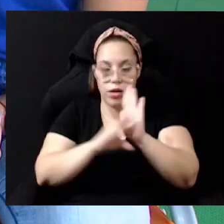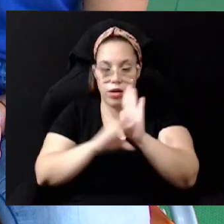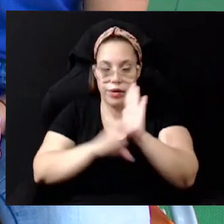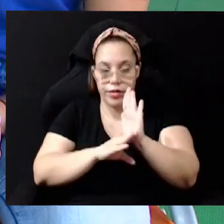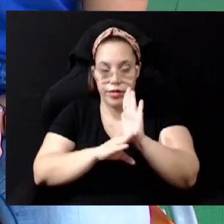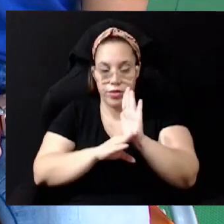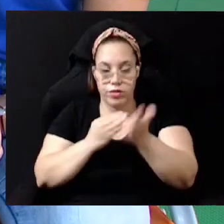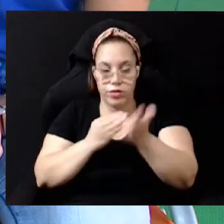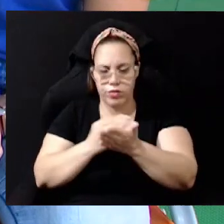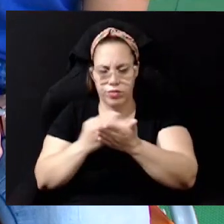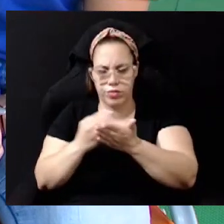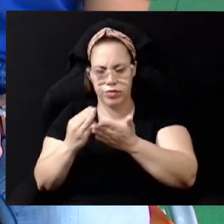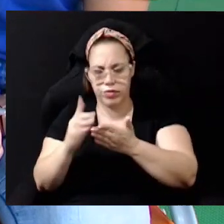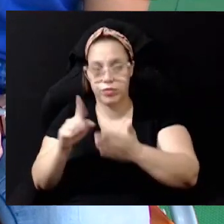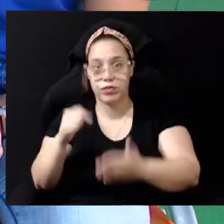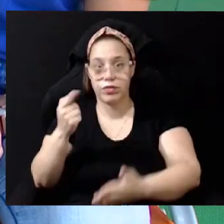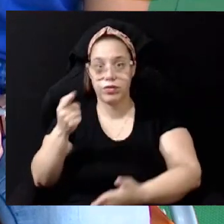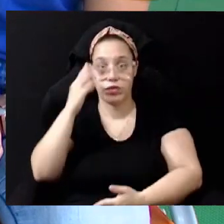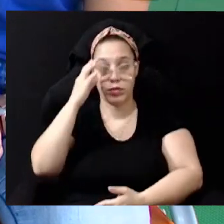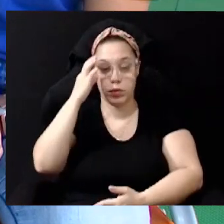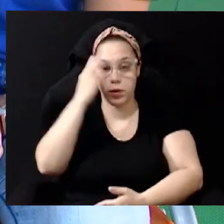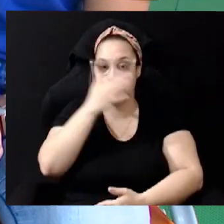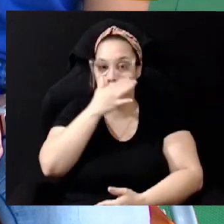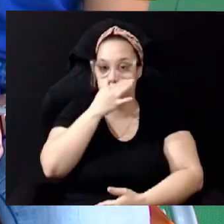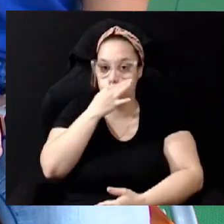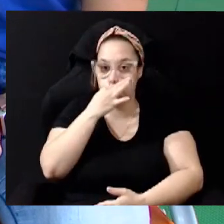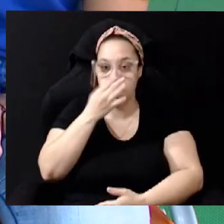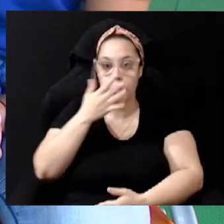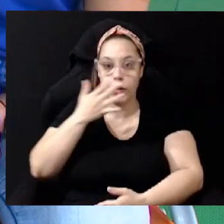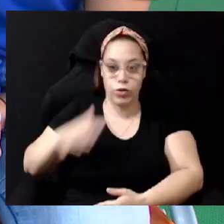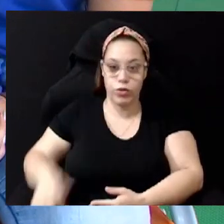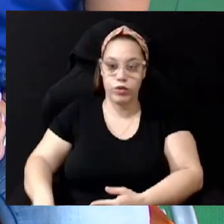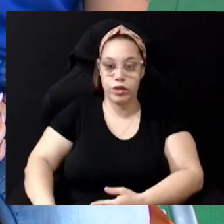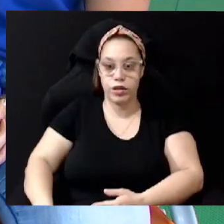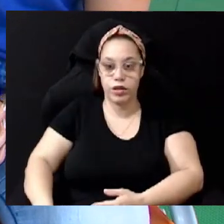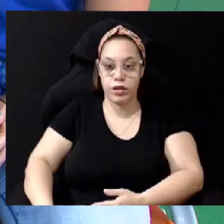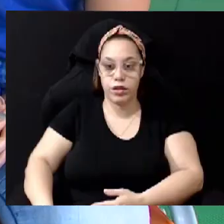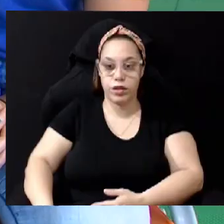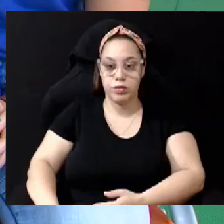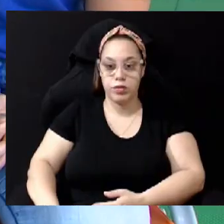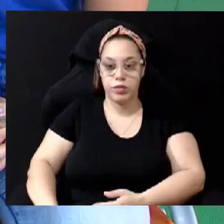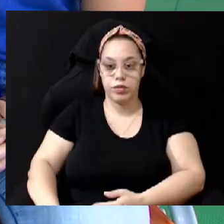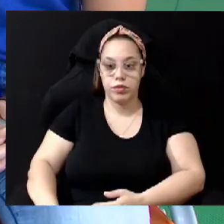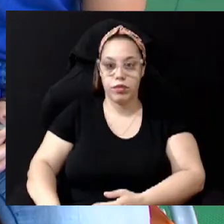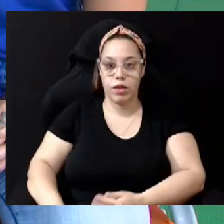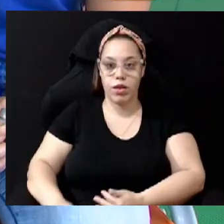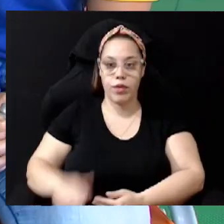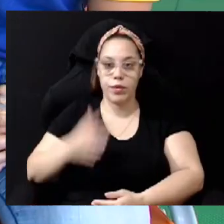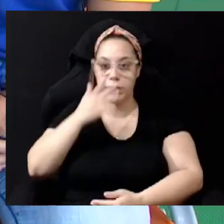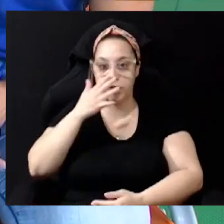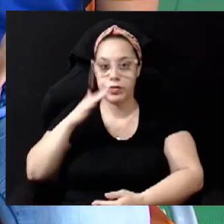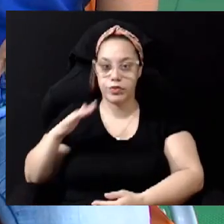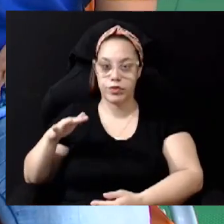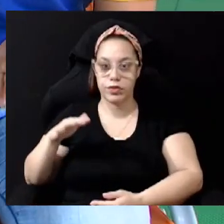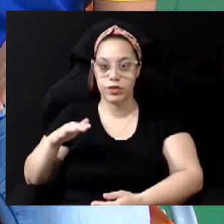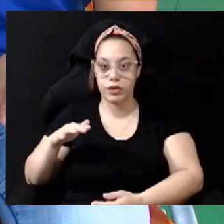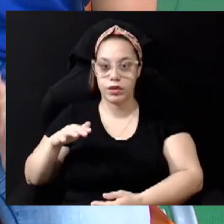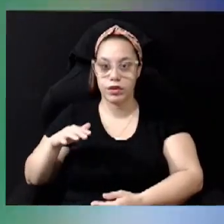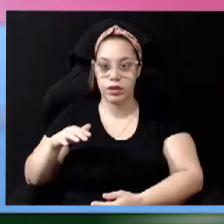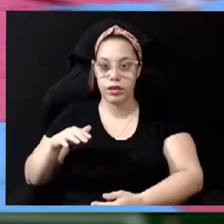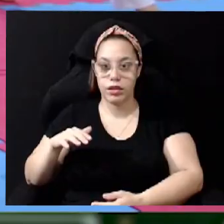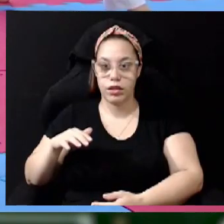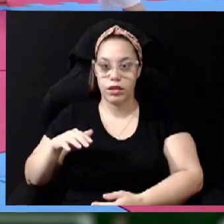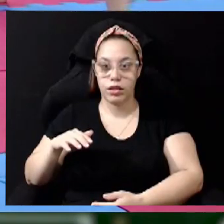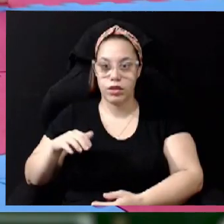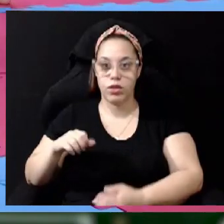programação de educação física desde o primário, depois, desde do infantil, depois, né? Bom, o infantil, como eu disse,